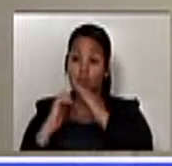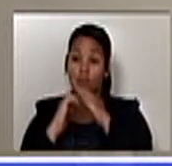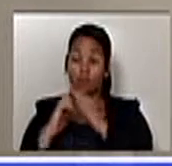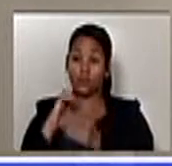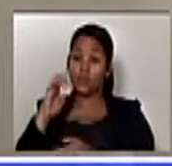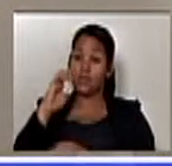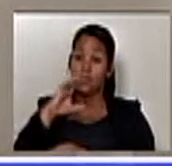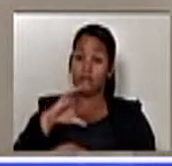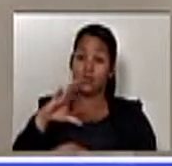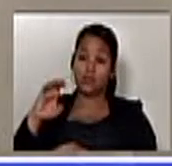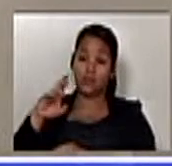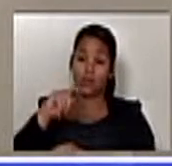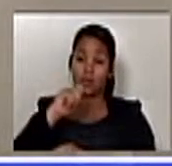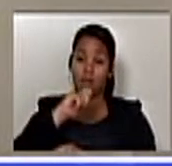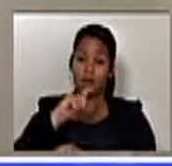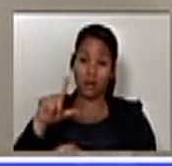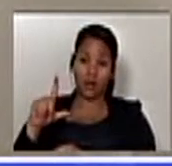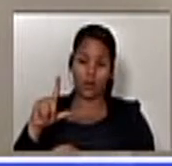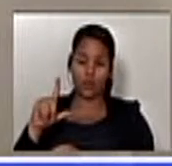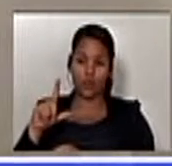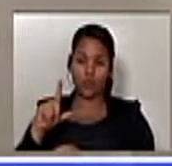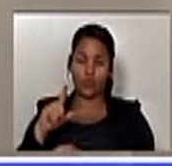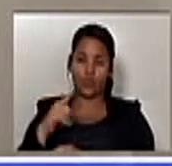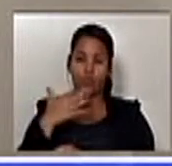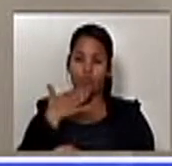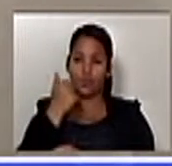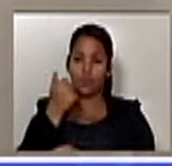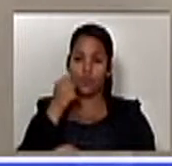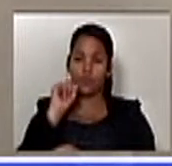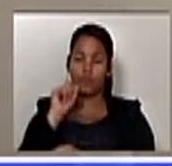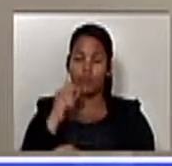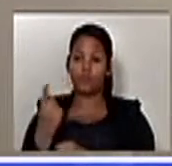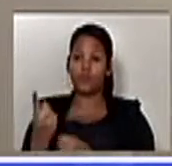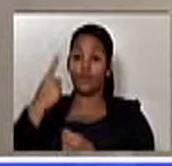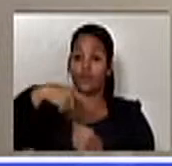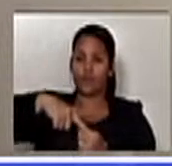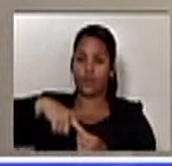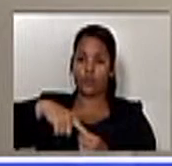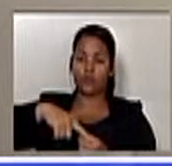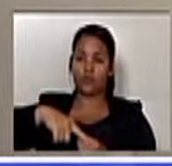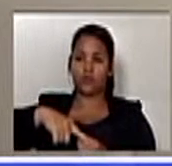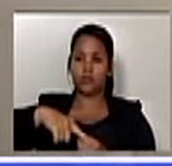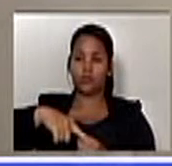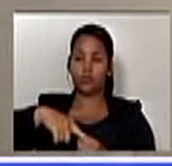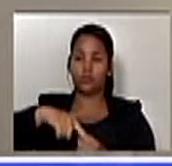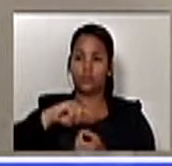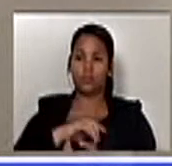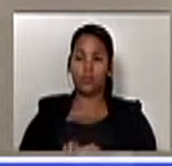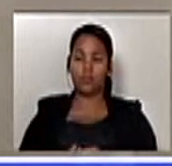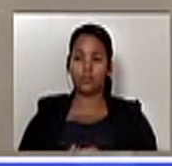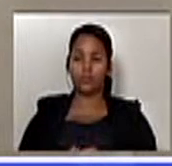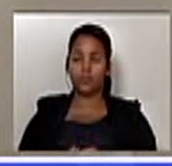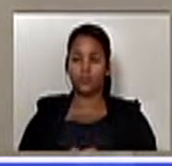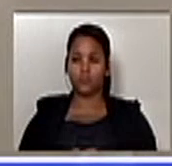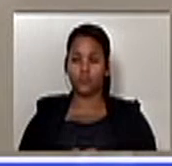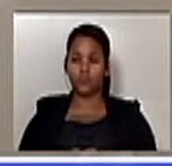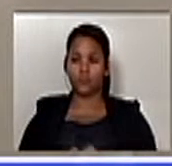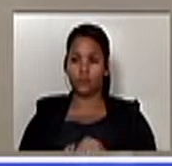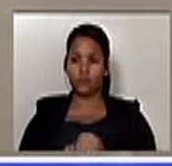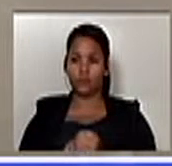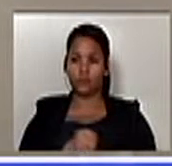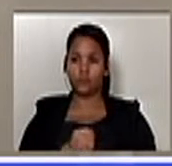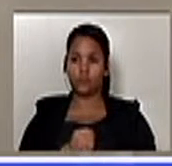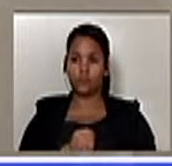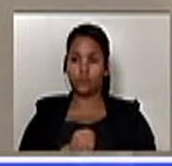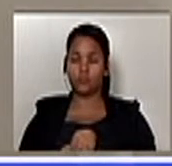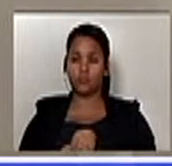recebeu à época como adiantamento incorporasse a dívida que o Estado tem para com o governo federal.